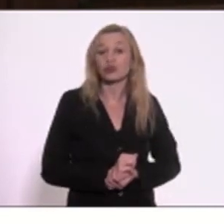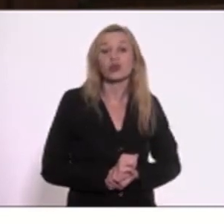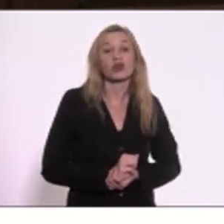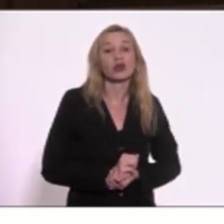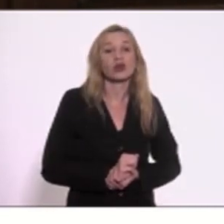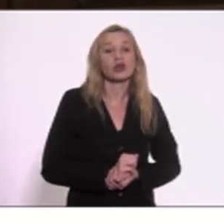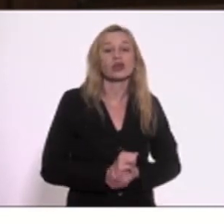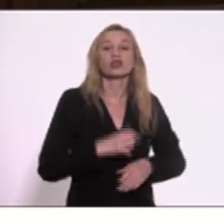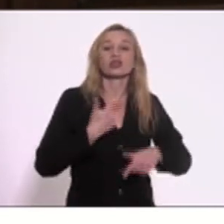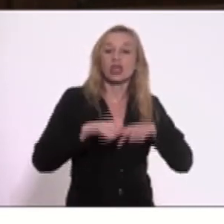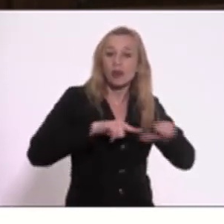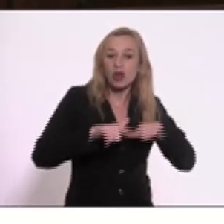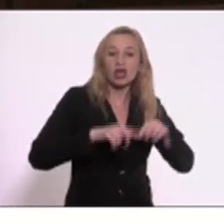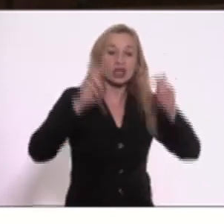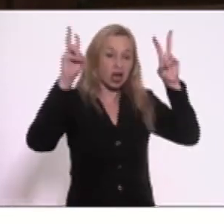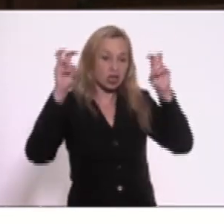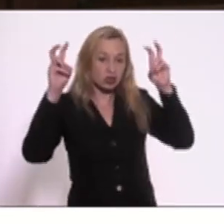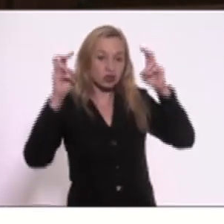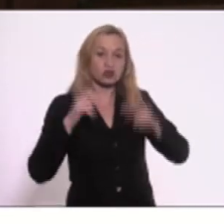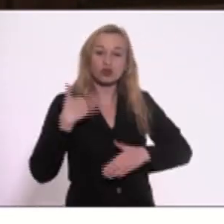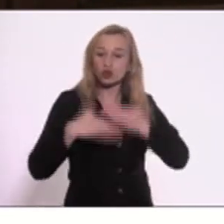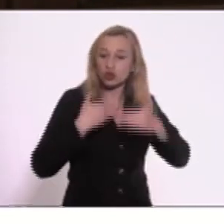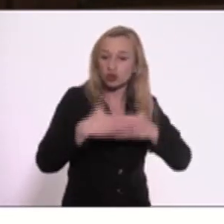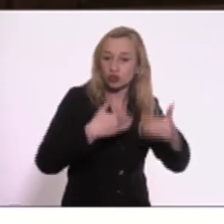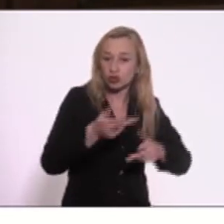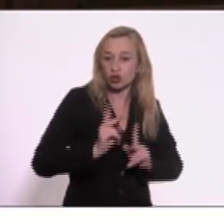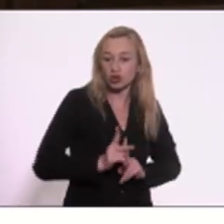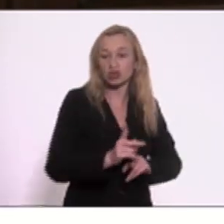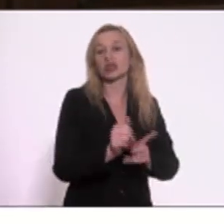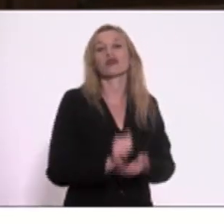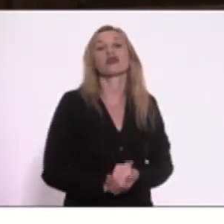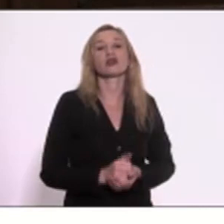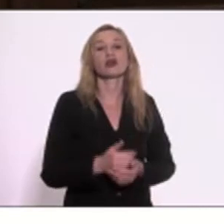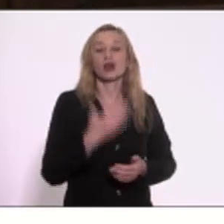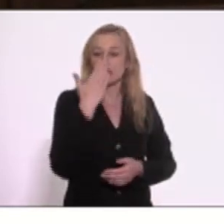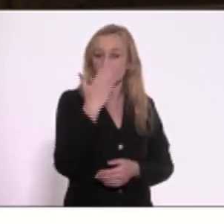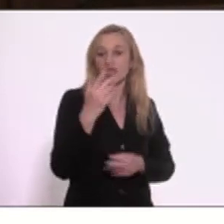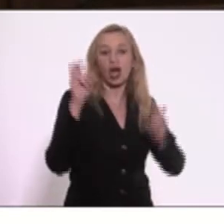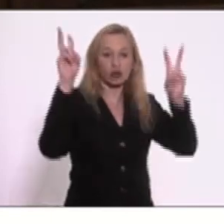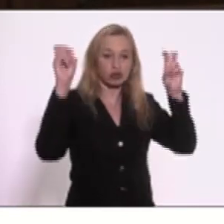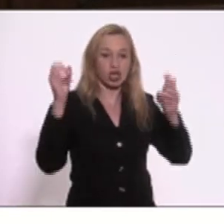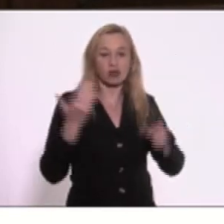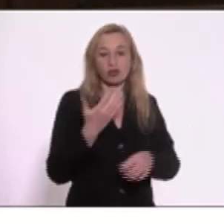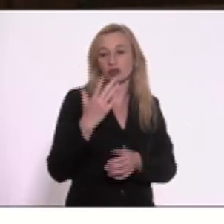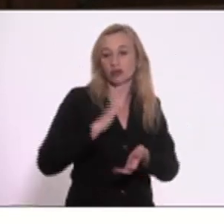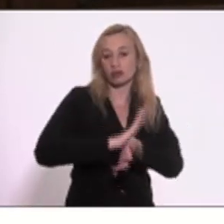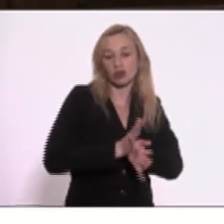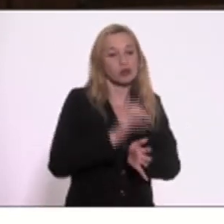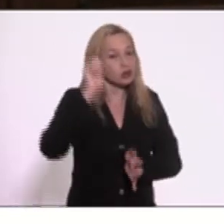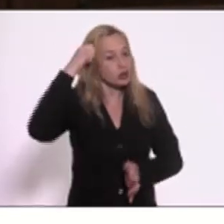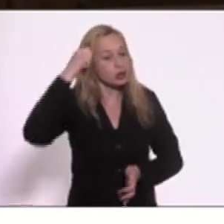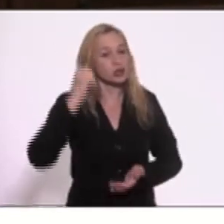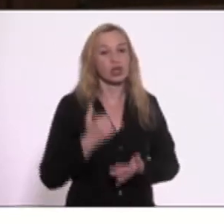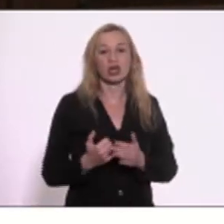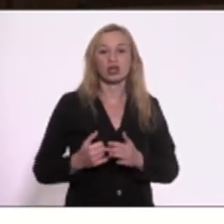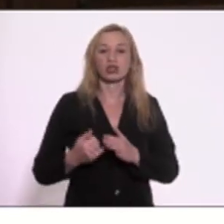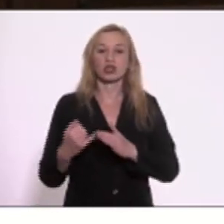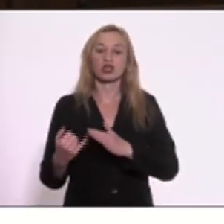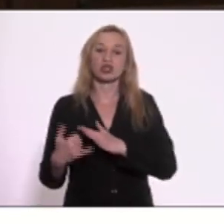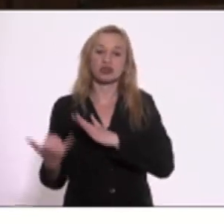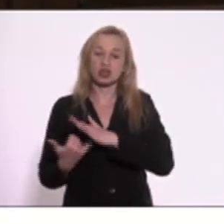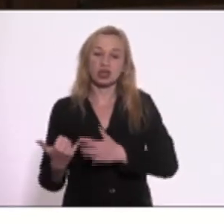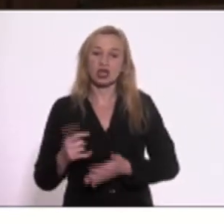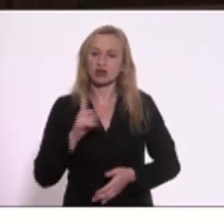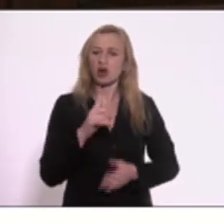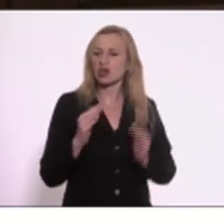né, trabalhando questões de formação continuada em serviço para enfrentar o tema do racismo institucional. Não é um problema desta casa